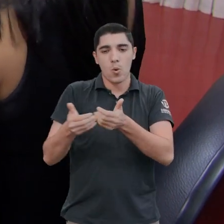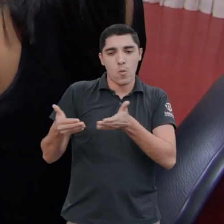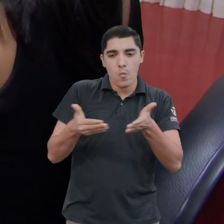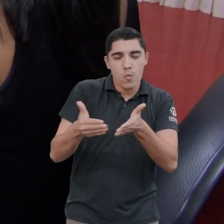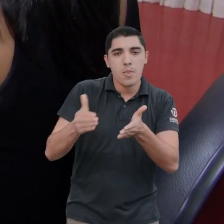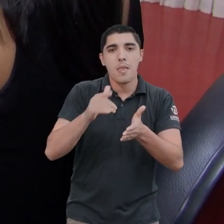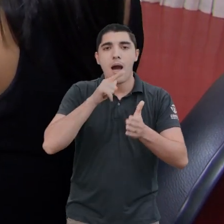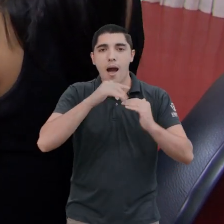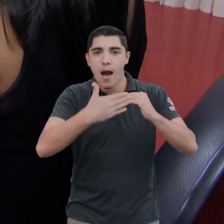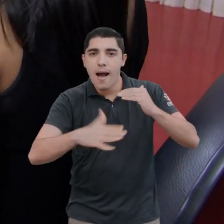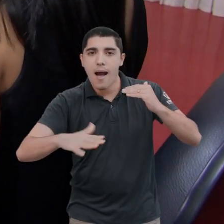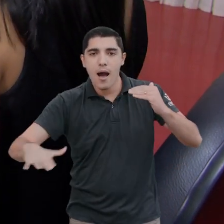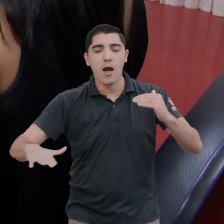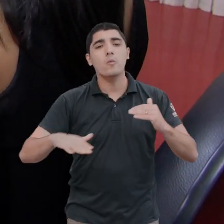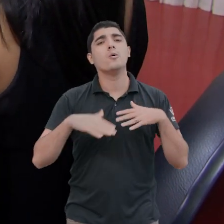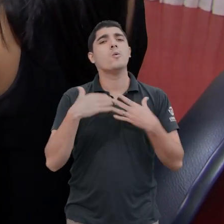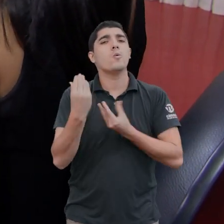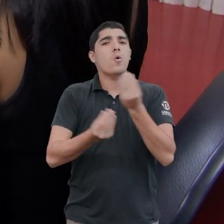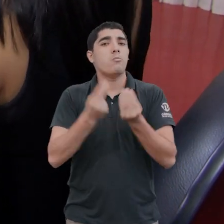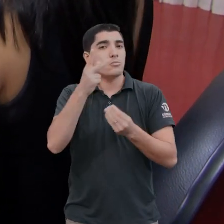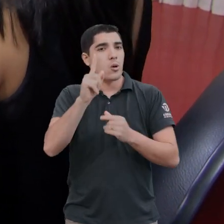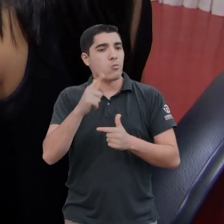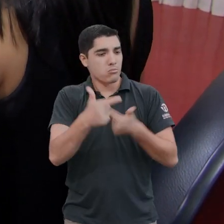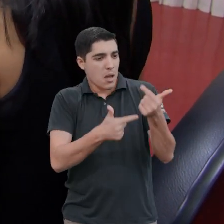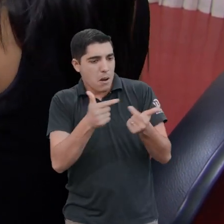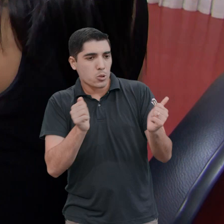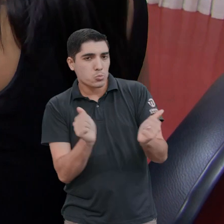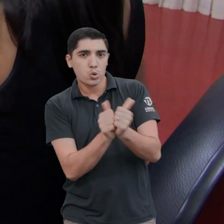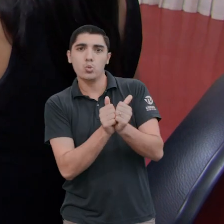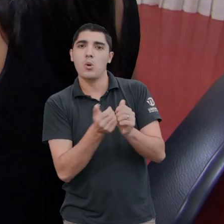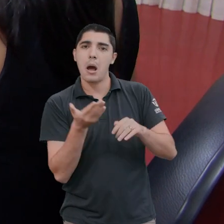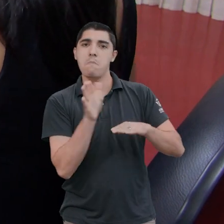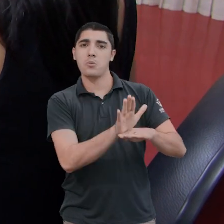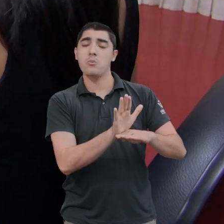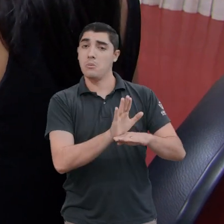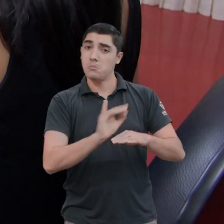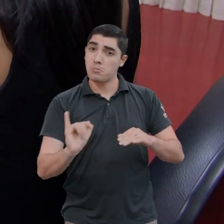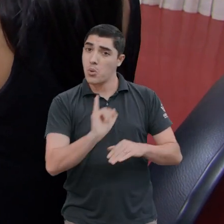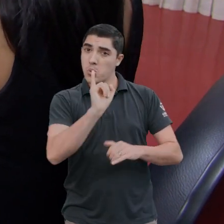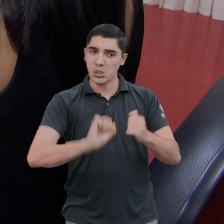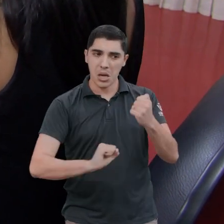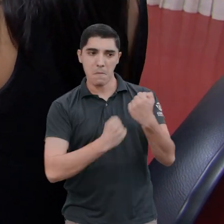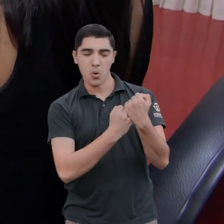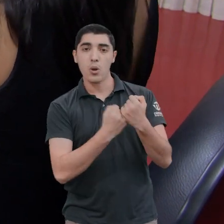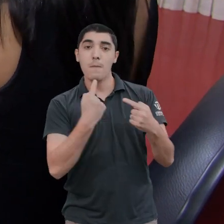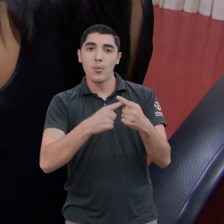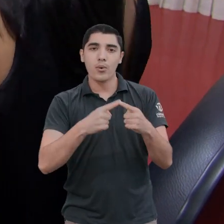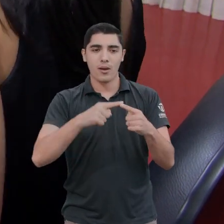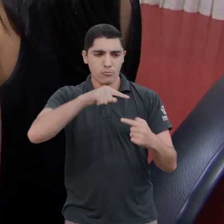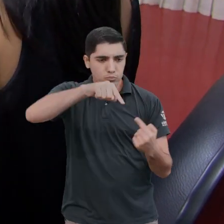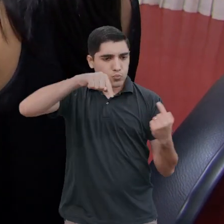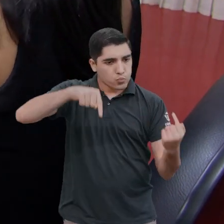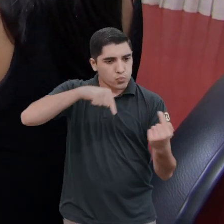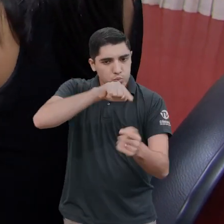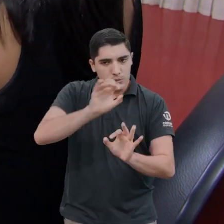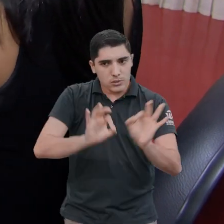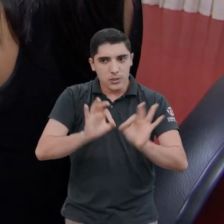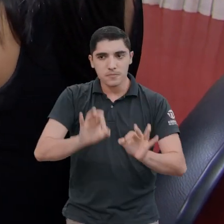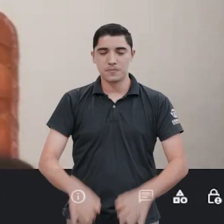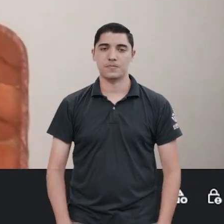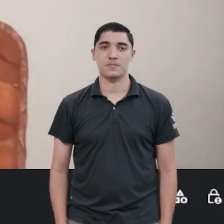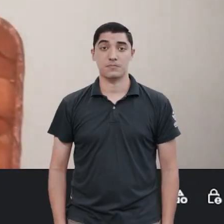que surgiu também, de onde veio essa ideia, o quão ela é importante, né, para esse trabalho, essa cadeia também de